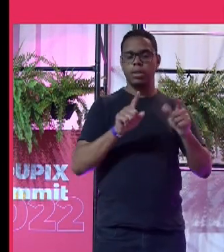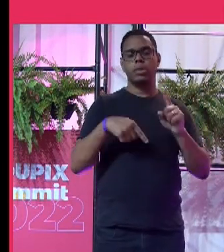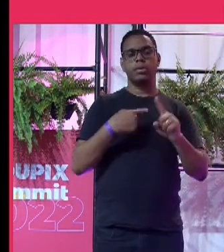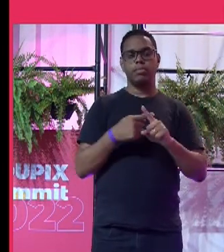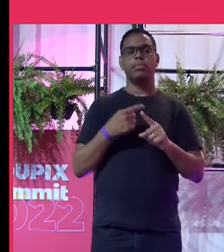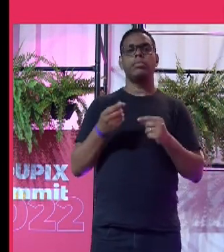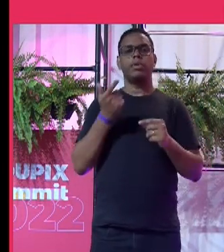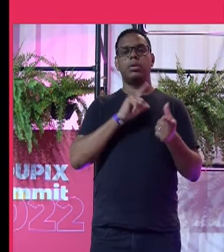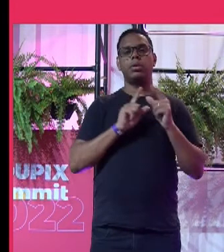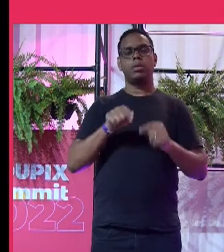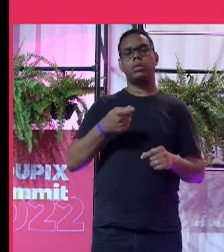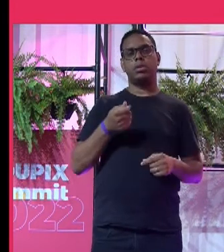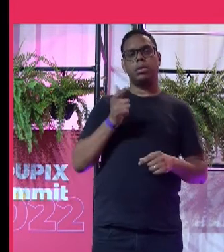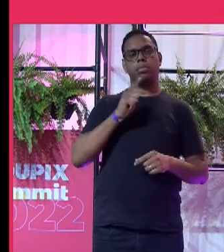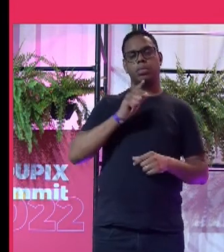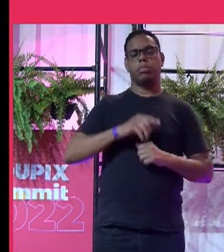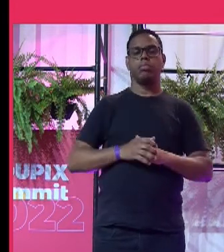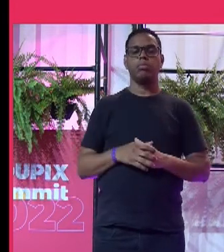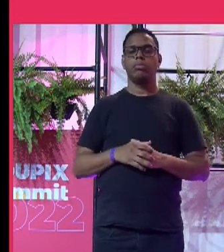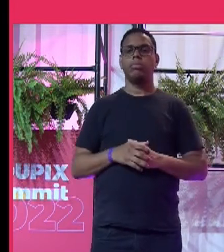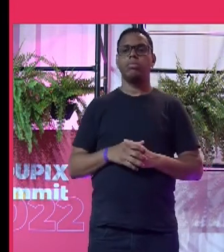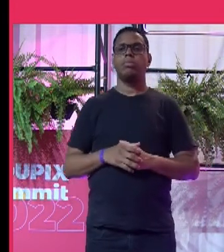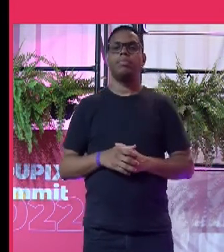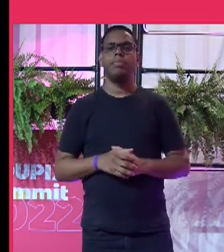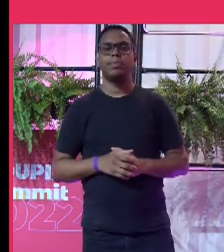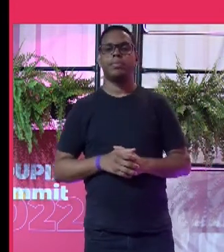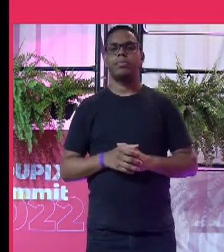mais a sua monetização e o seu alcance?